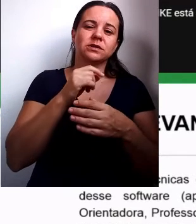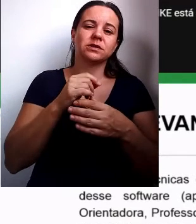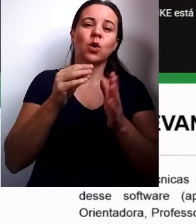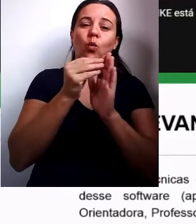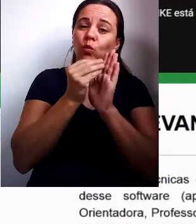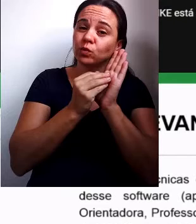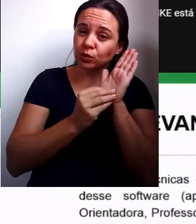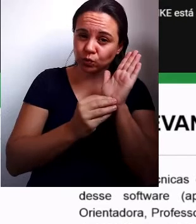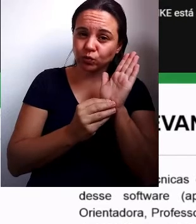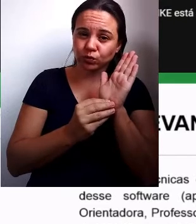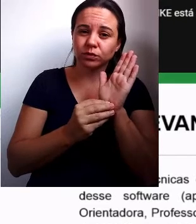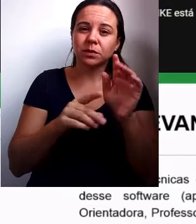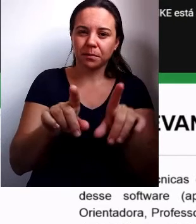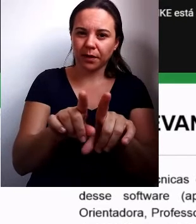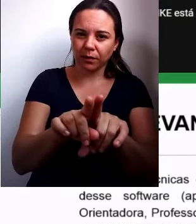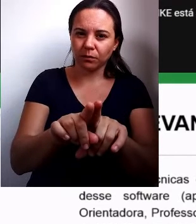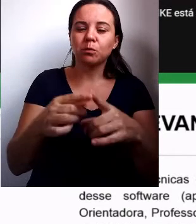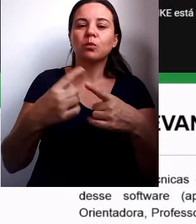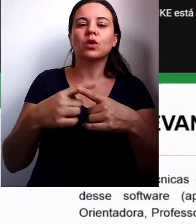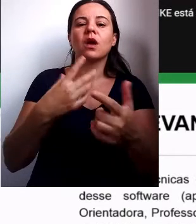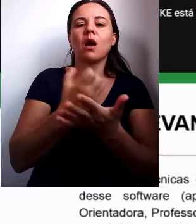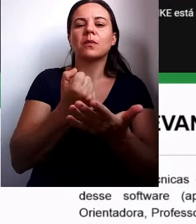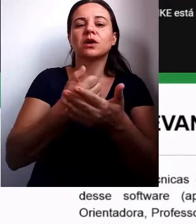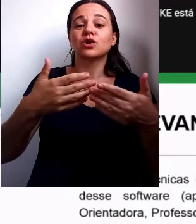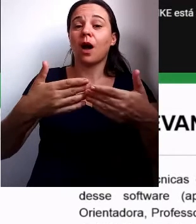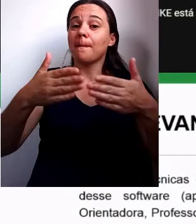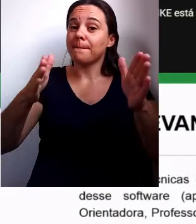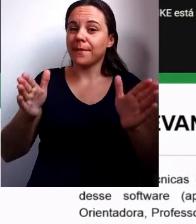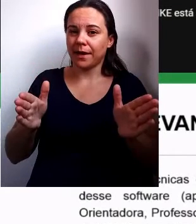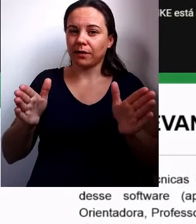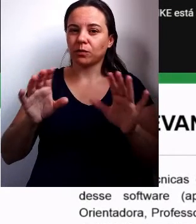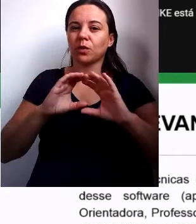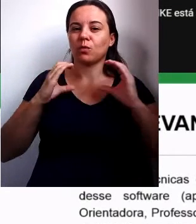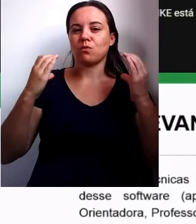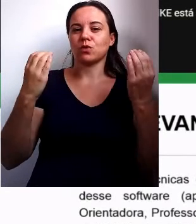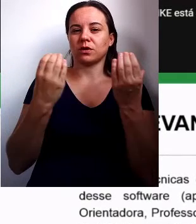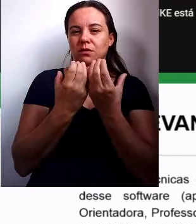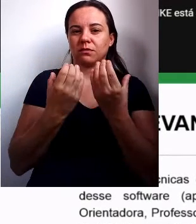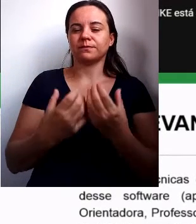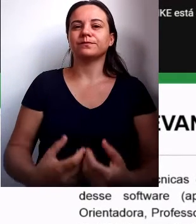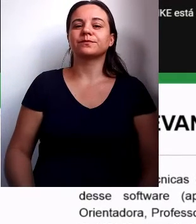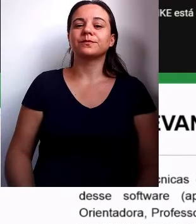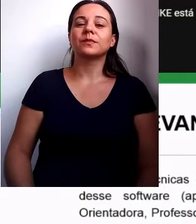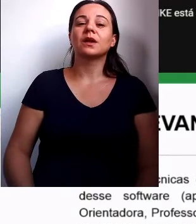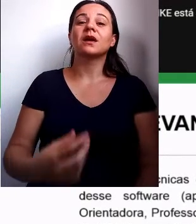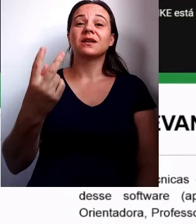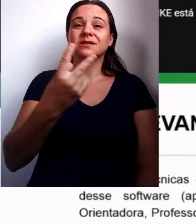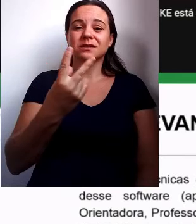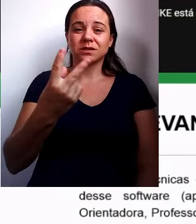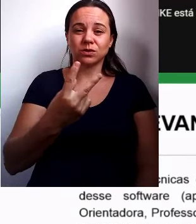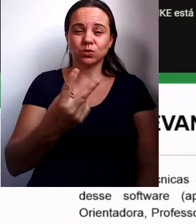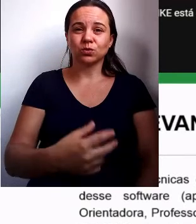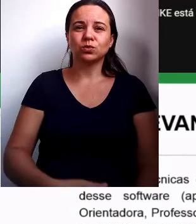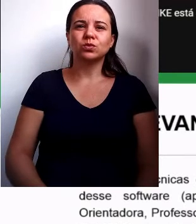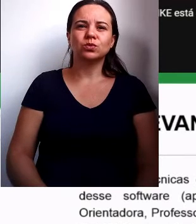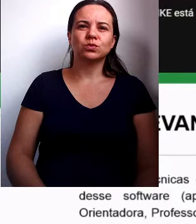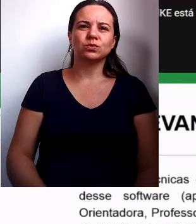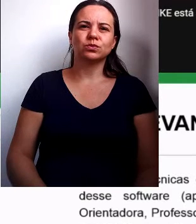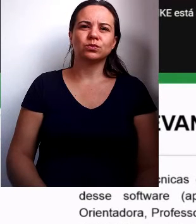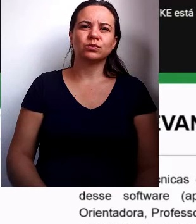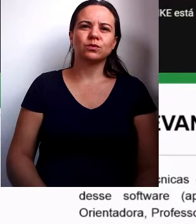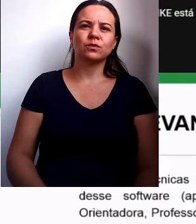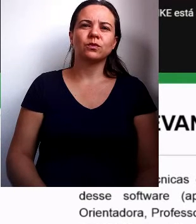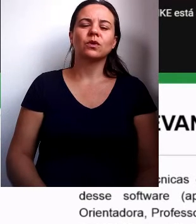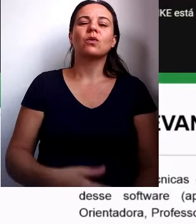quem tiver interesse, que é um aplicativo aberto para a comunidade. Em segundo,